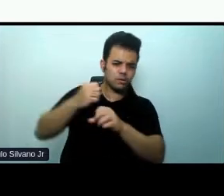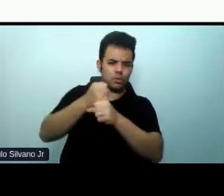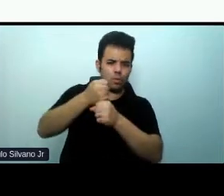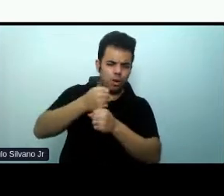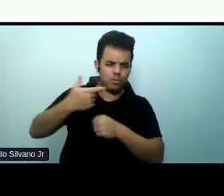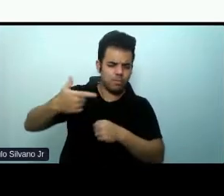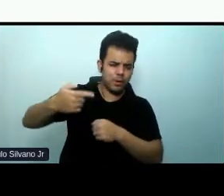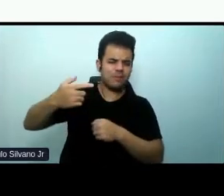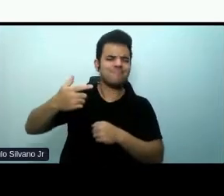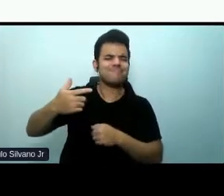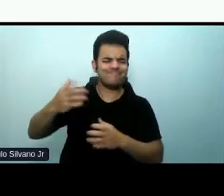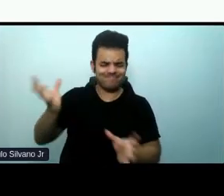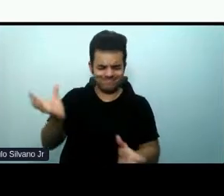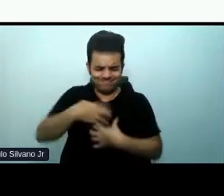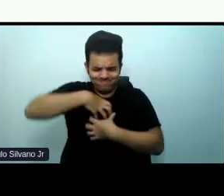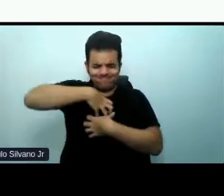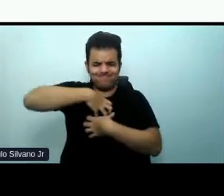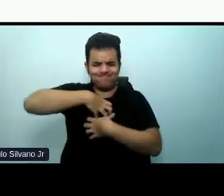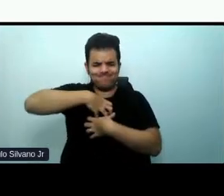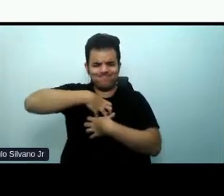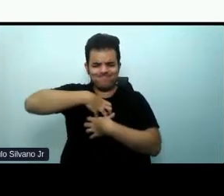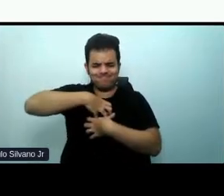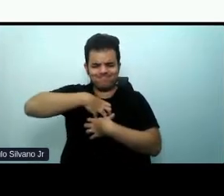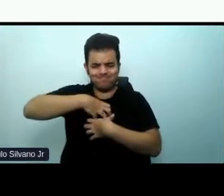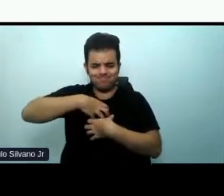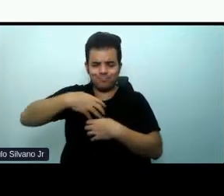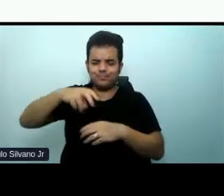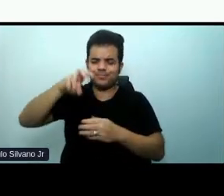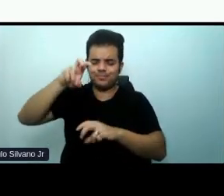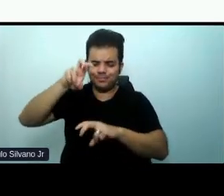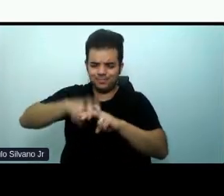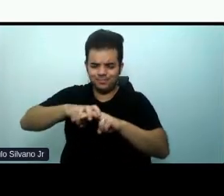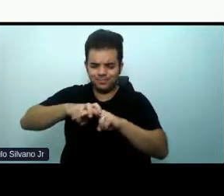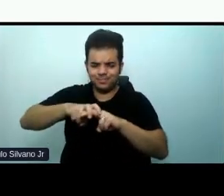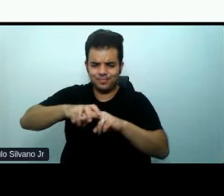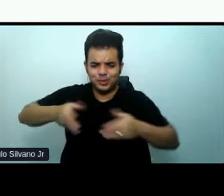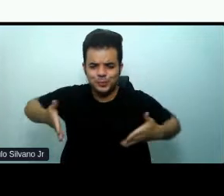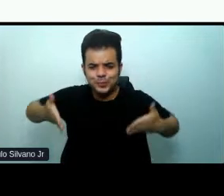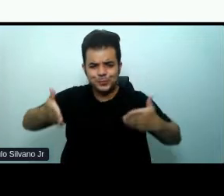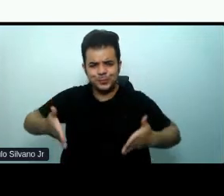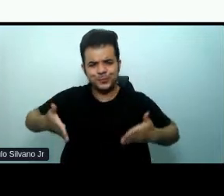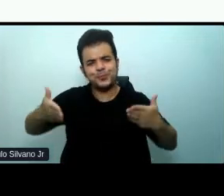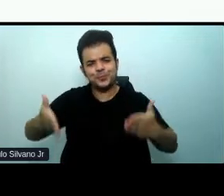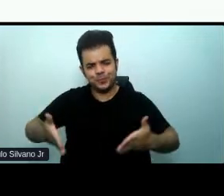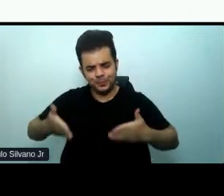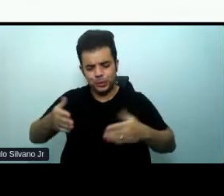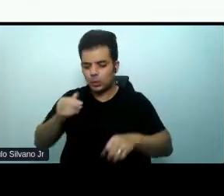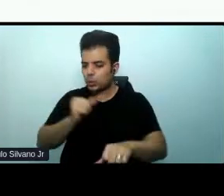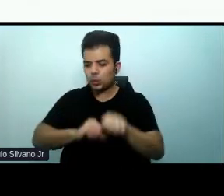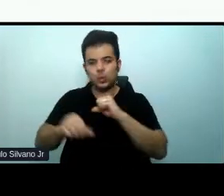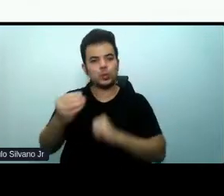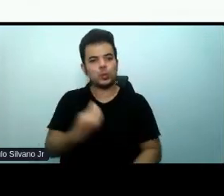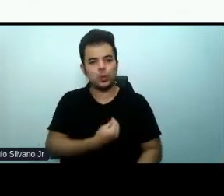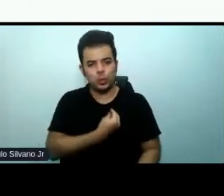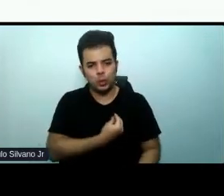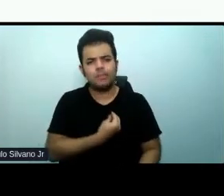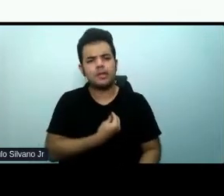baque, mas que mudou minha vida, assim, mudou para melhor, certo?